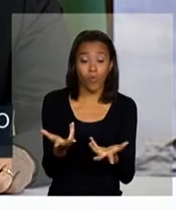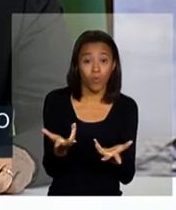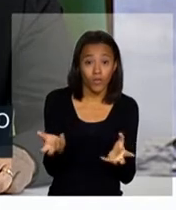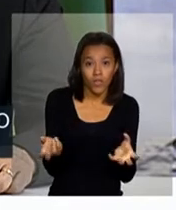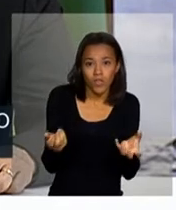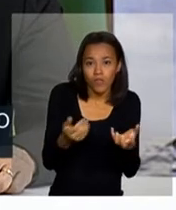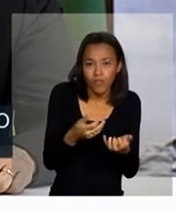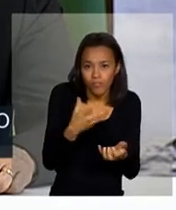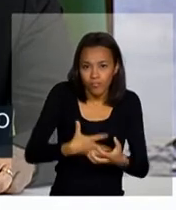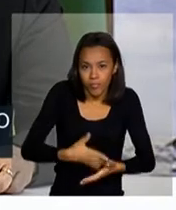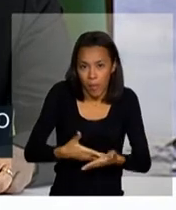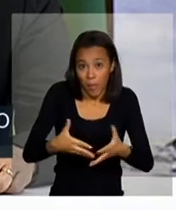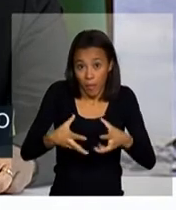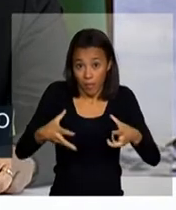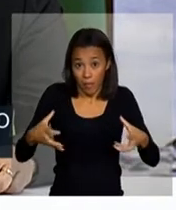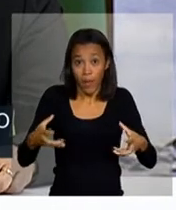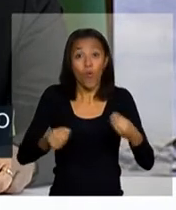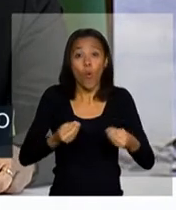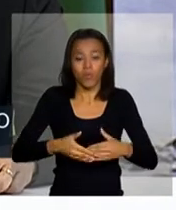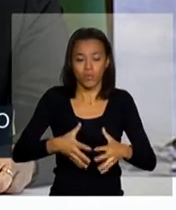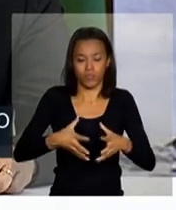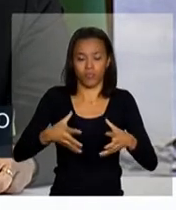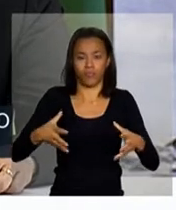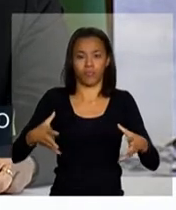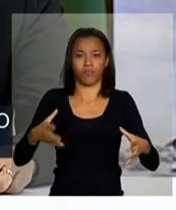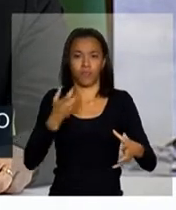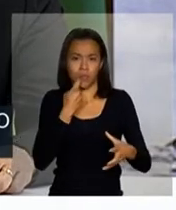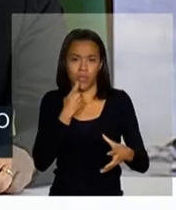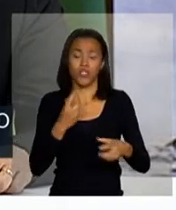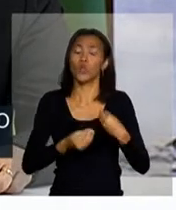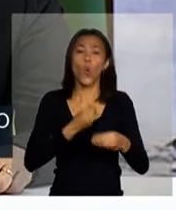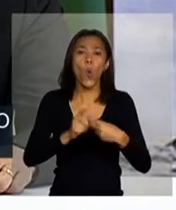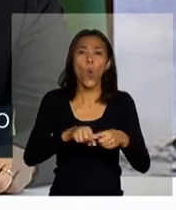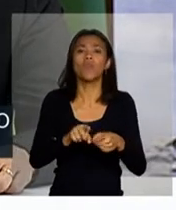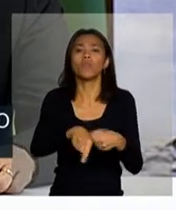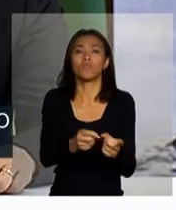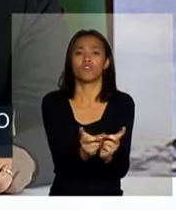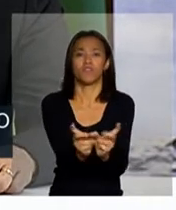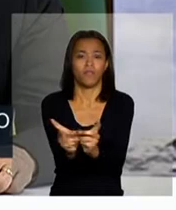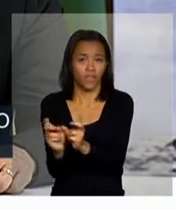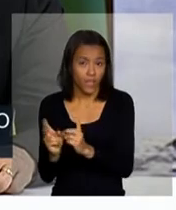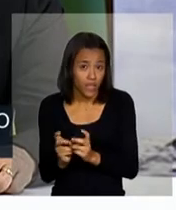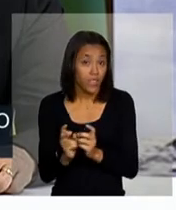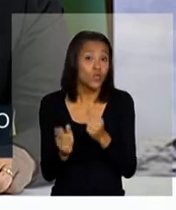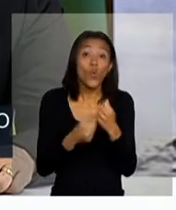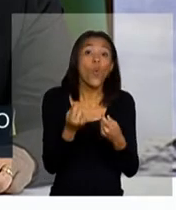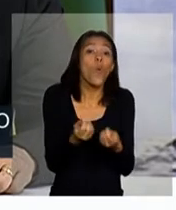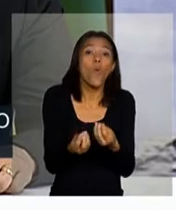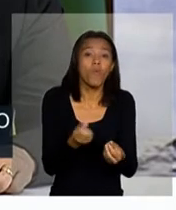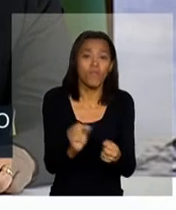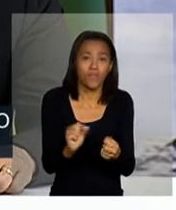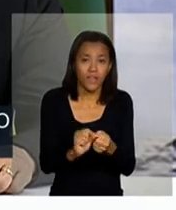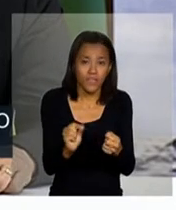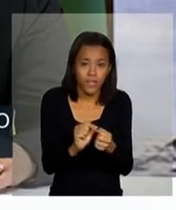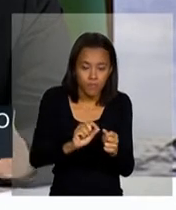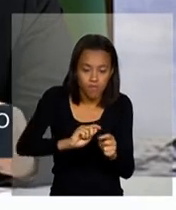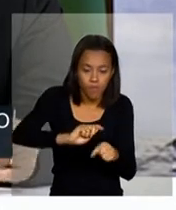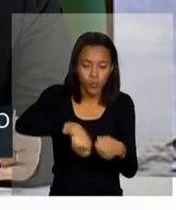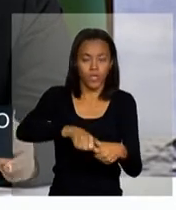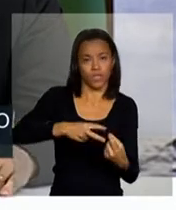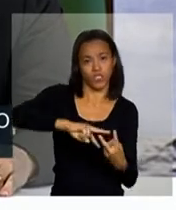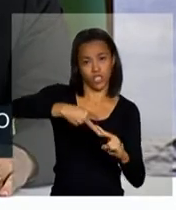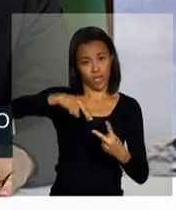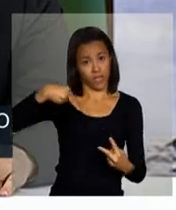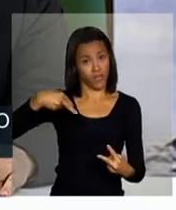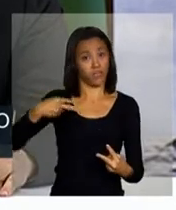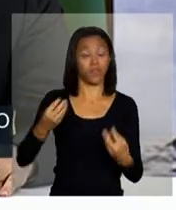como se reproduzem, como crescem, como se comercializa, como fazer alterações genéticas, como